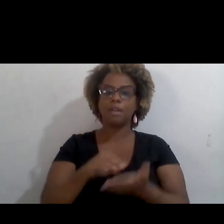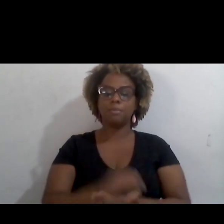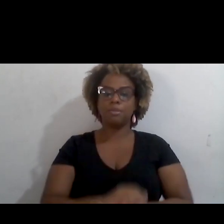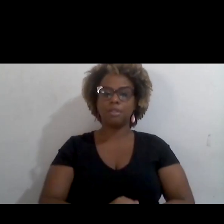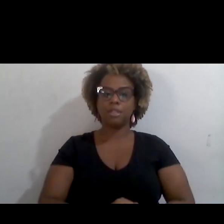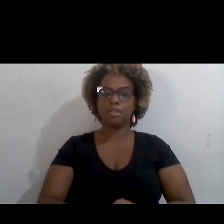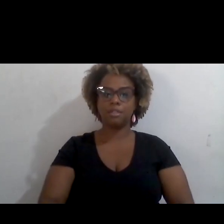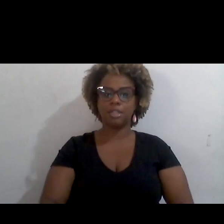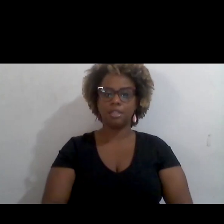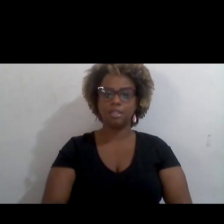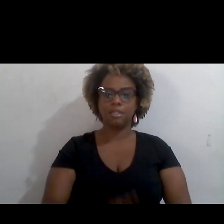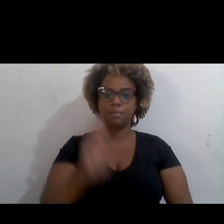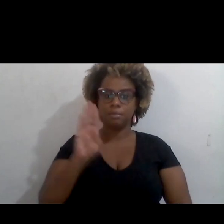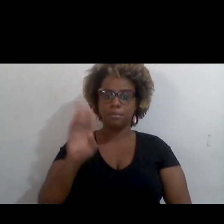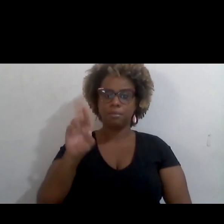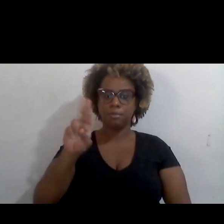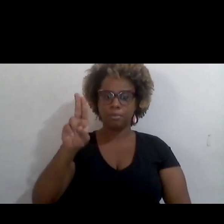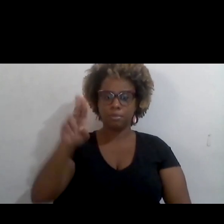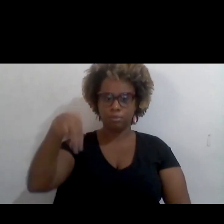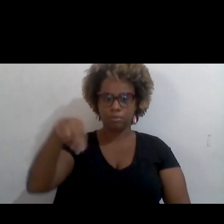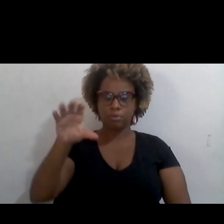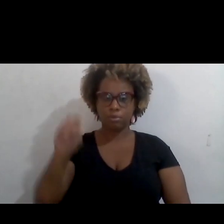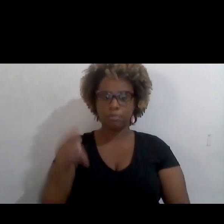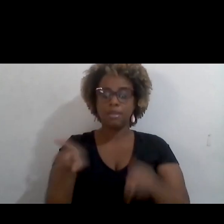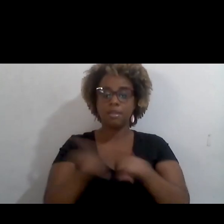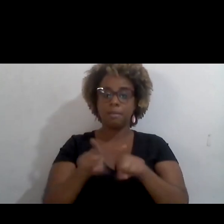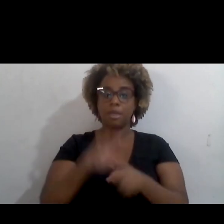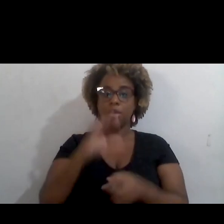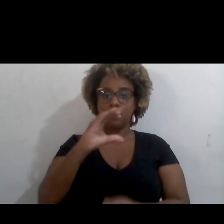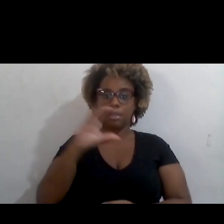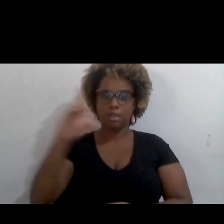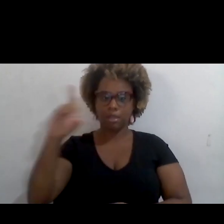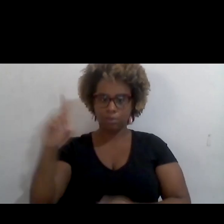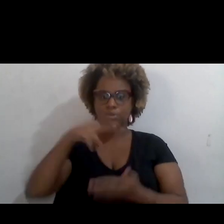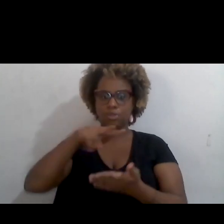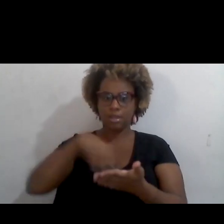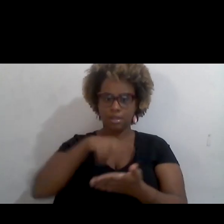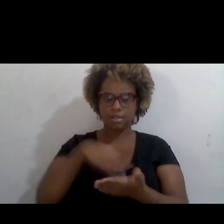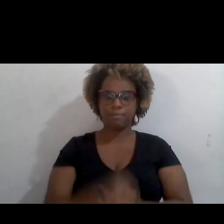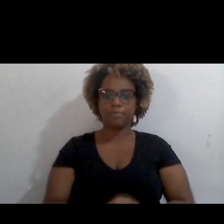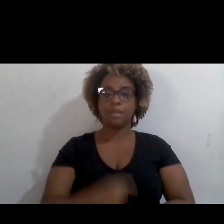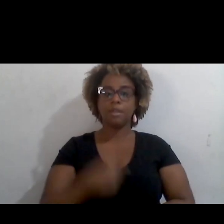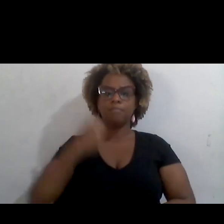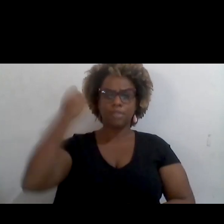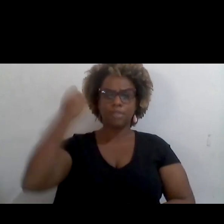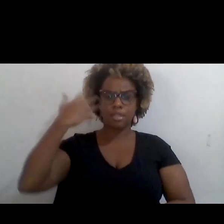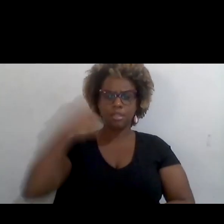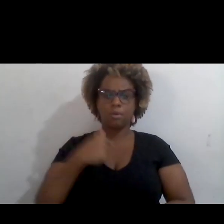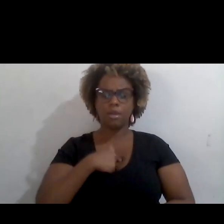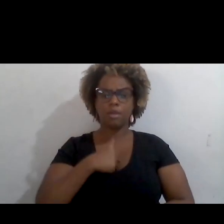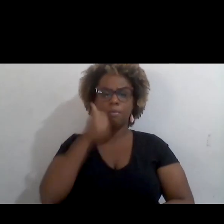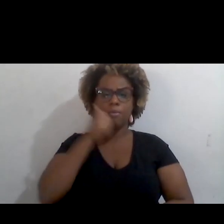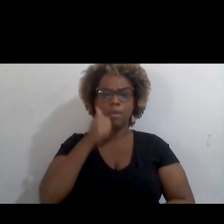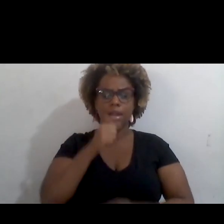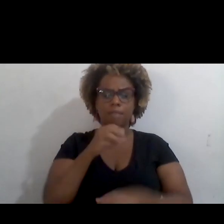da Conselho Pete Canella e ao senhor coordenador de dança, Léo de Ledi. Eu sou uma mulher parda, de pele clara, estou trajando